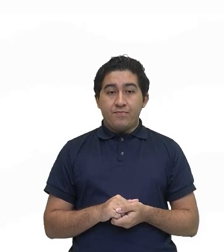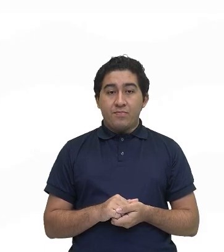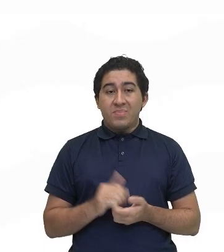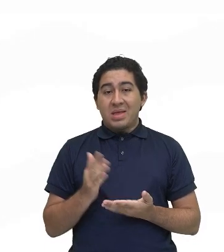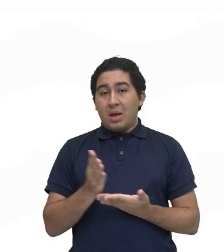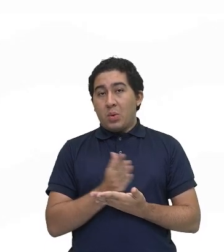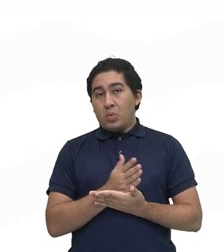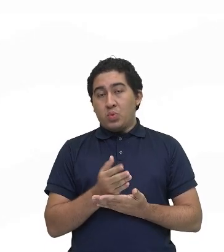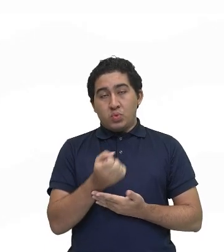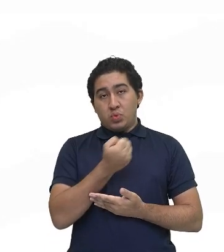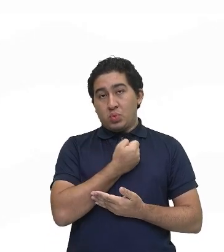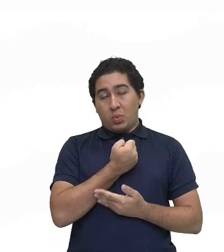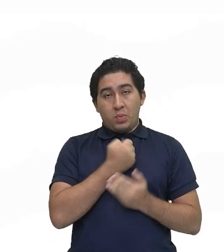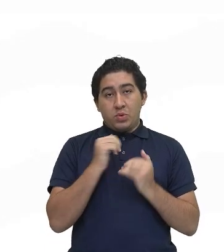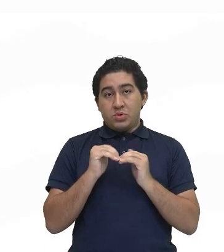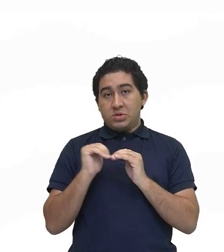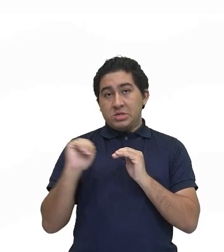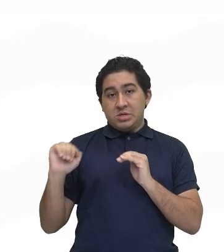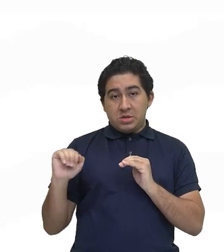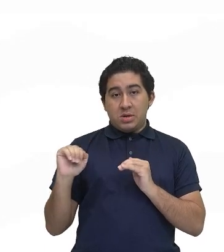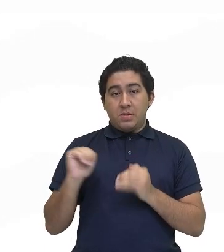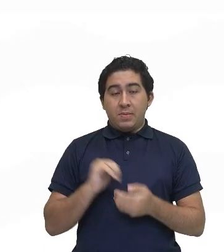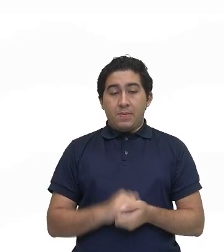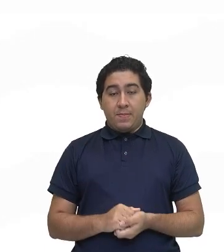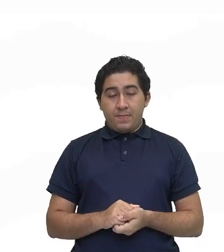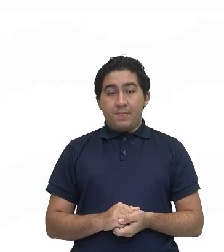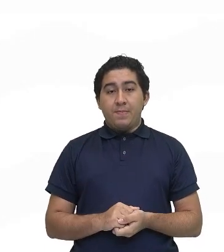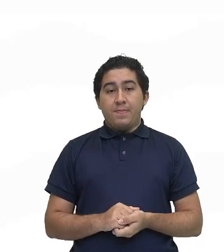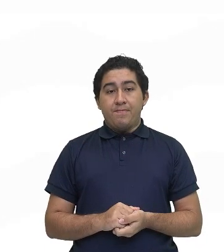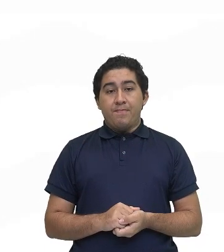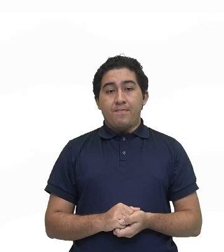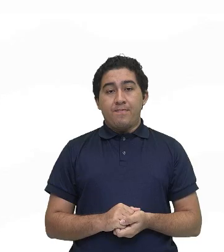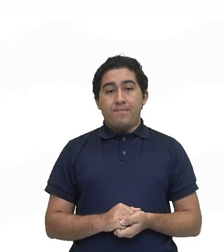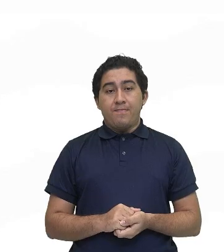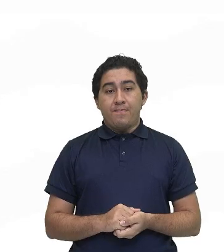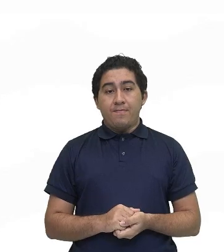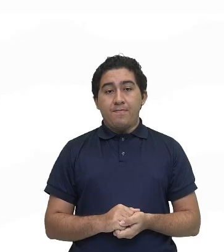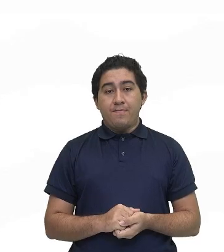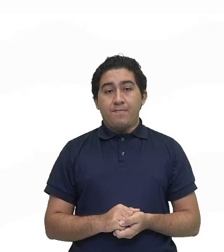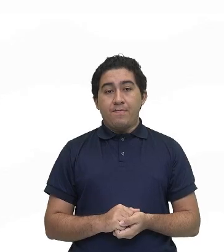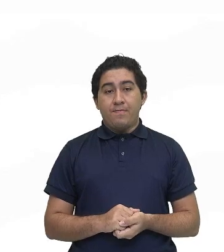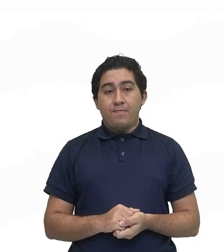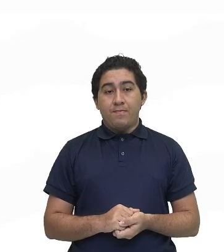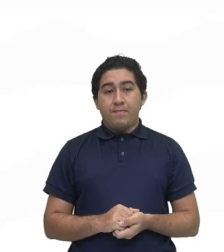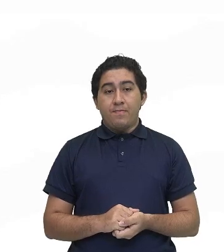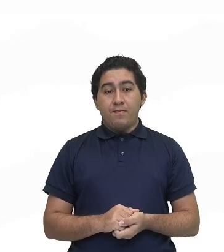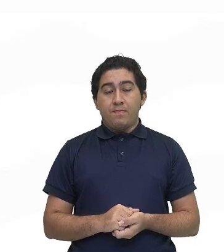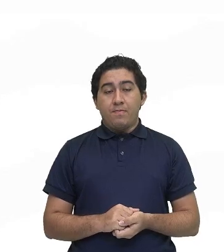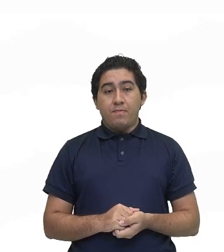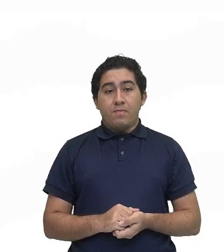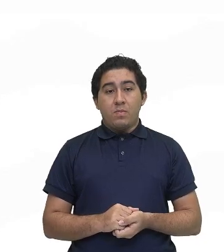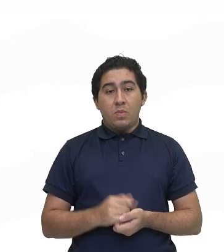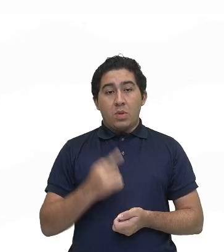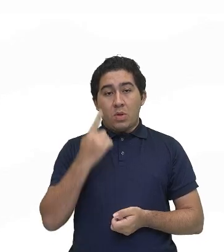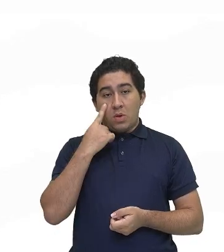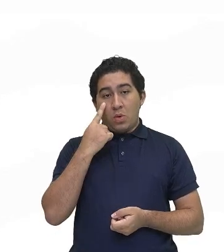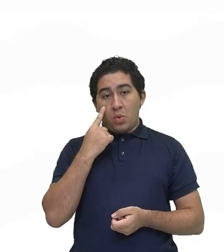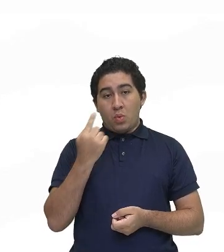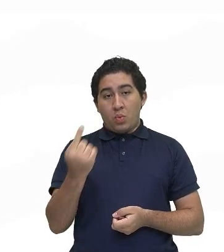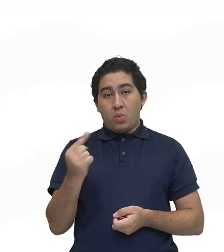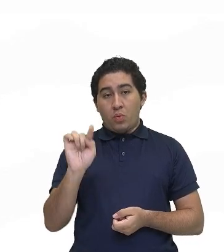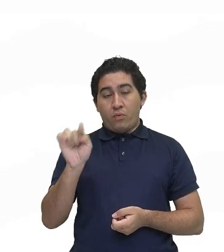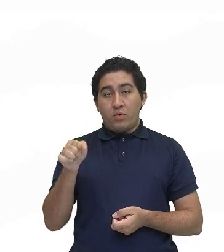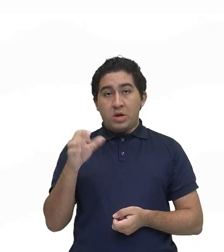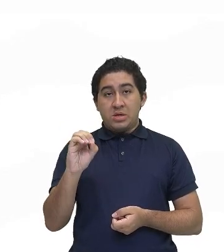algumas casas decimais, como você pode perceber aqui, no segundo número, 1,015. O